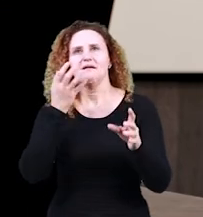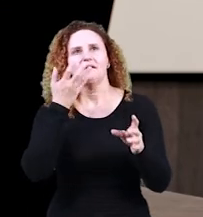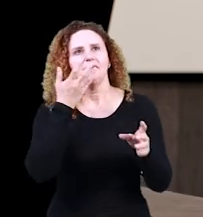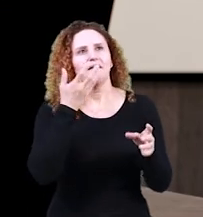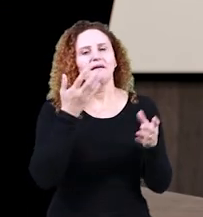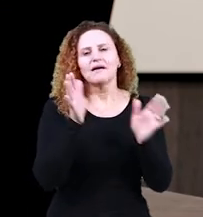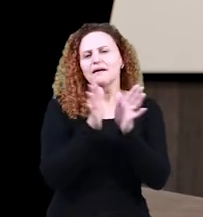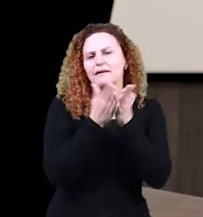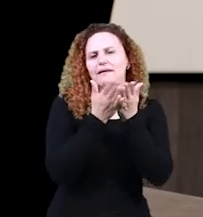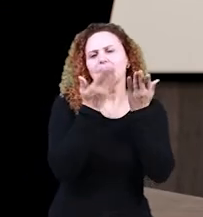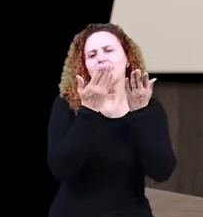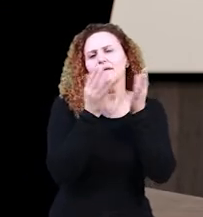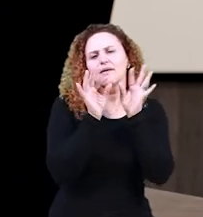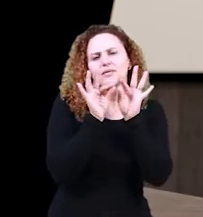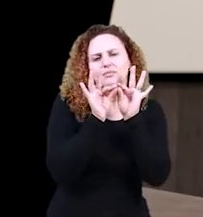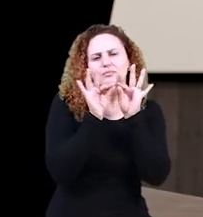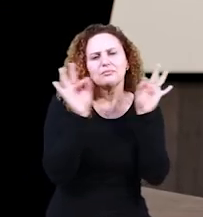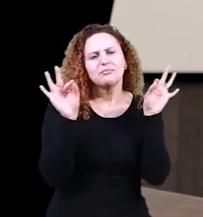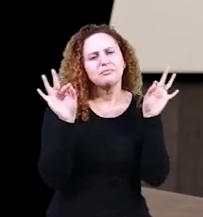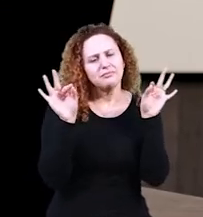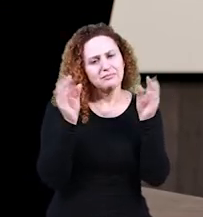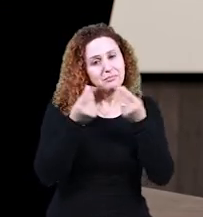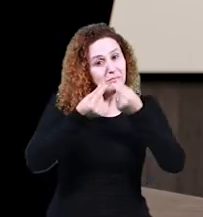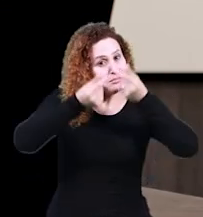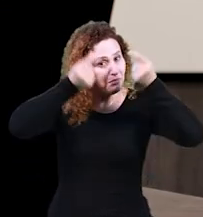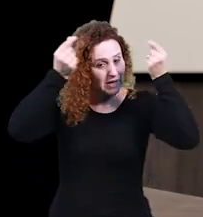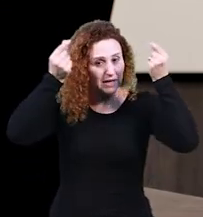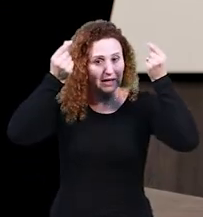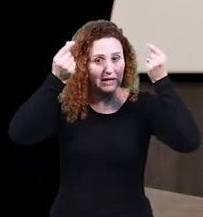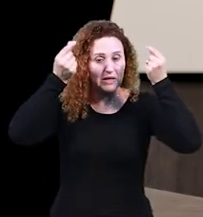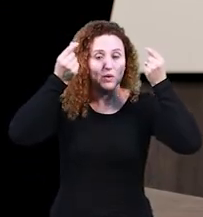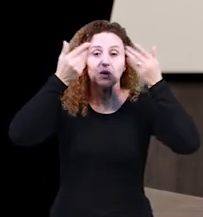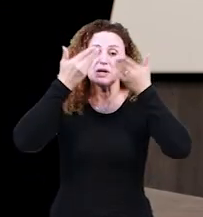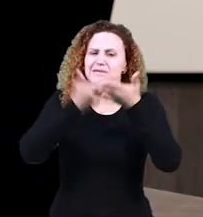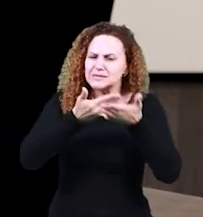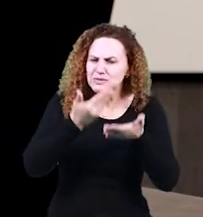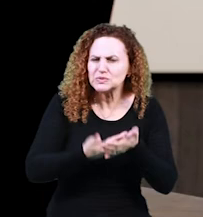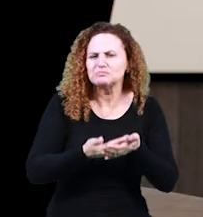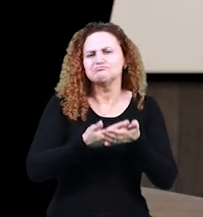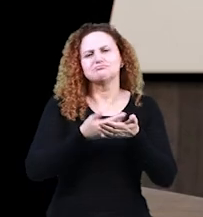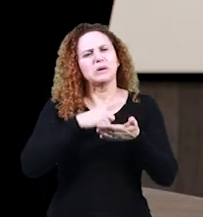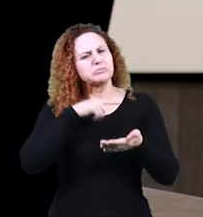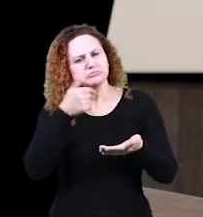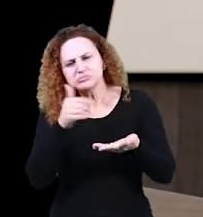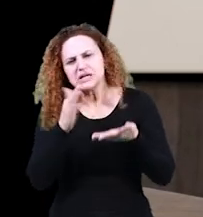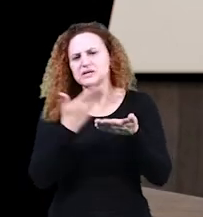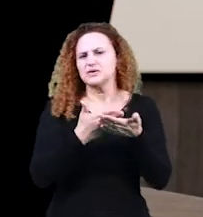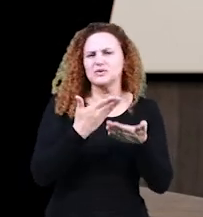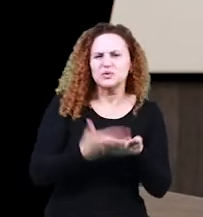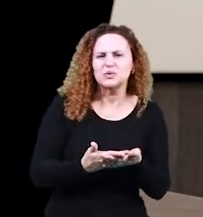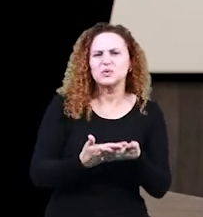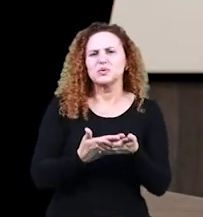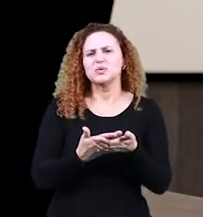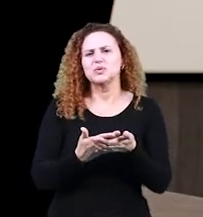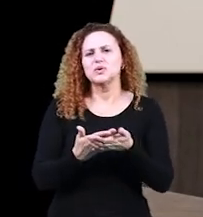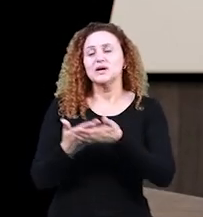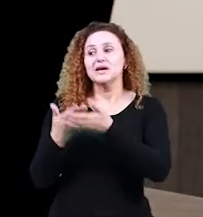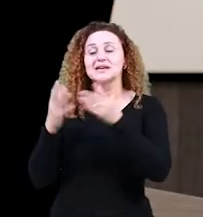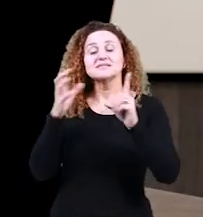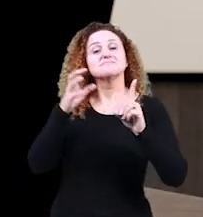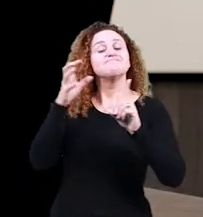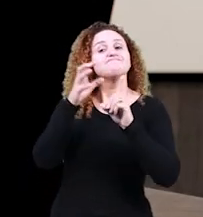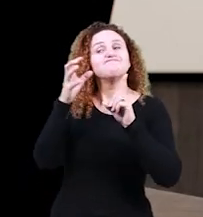social o sexo ao grau de escolaridade enfim todos esses fatores que não não não